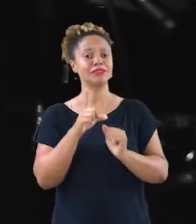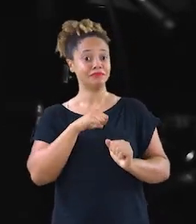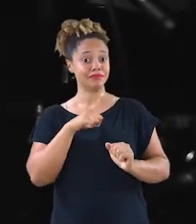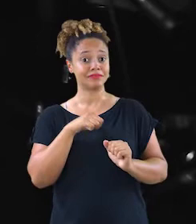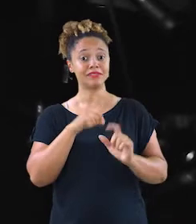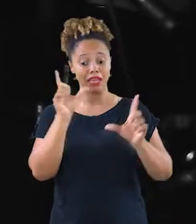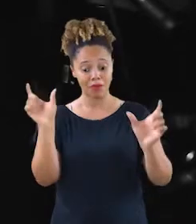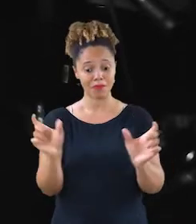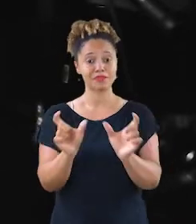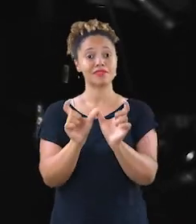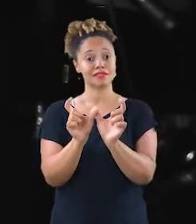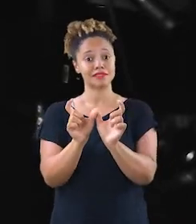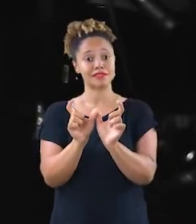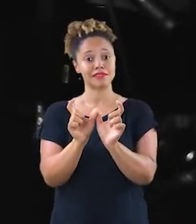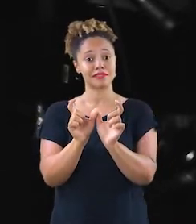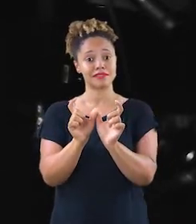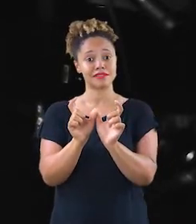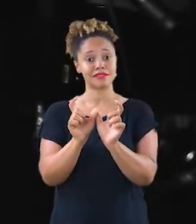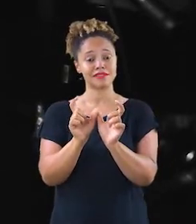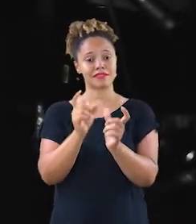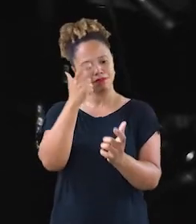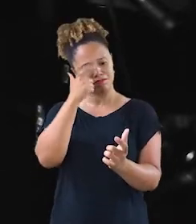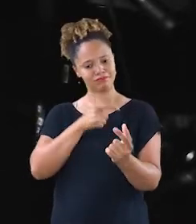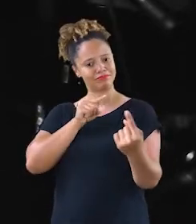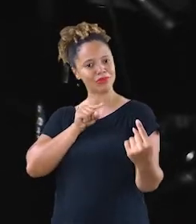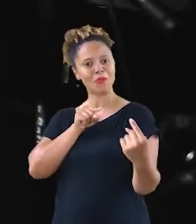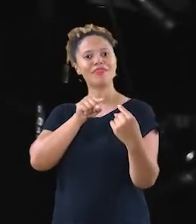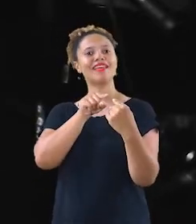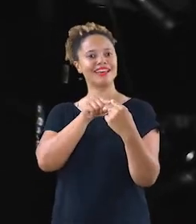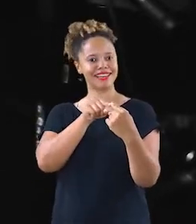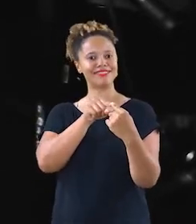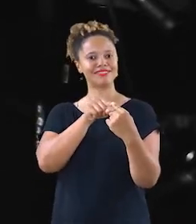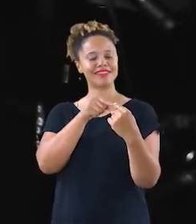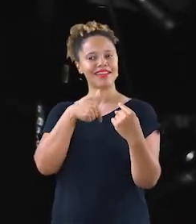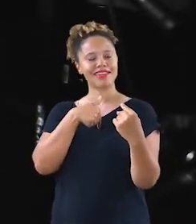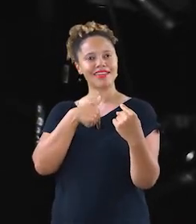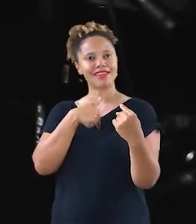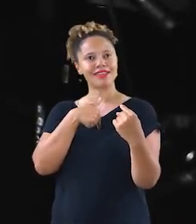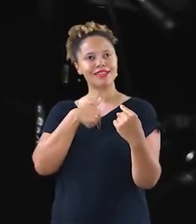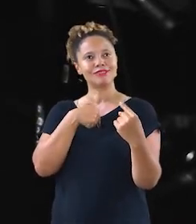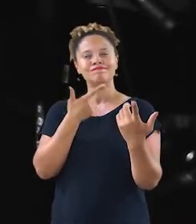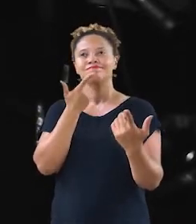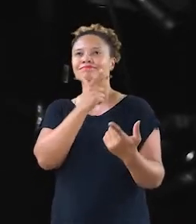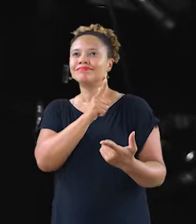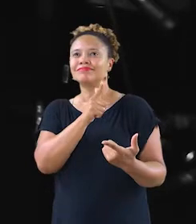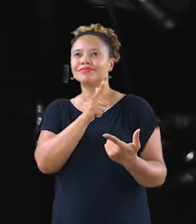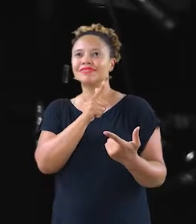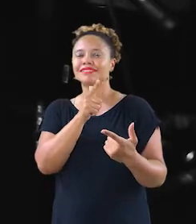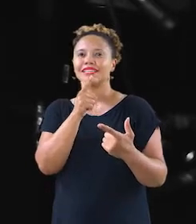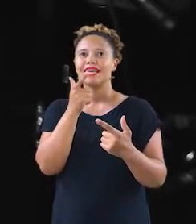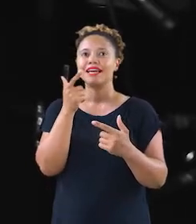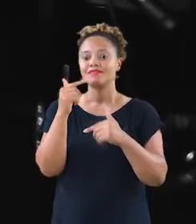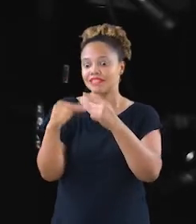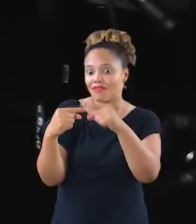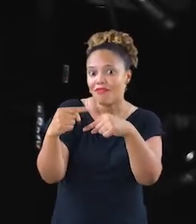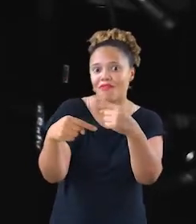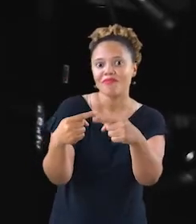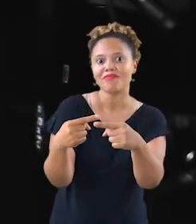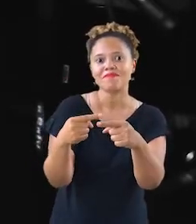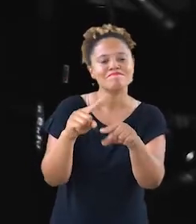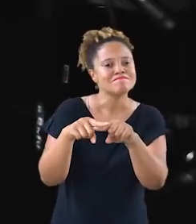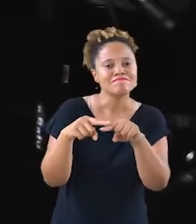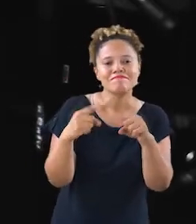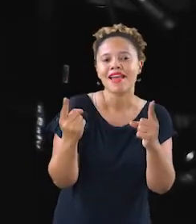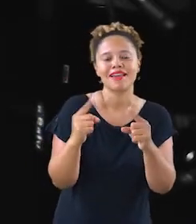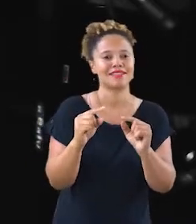ver de quem eu era como pessoa. E isso foi me dando cada vez mais força para entender como eu tocava. E aí eu comecei a perceber